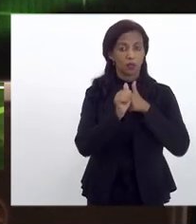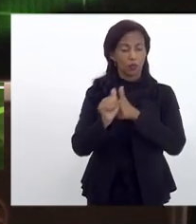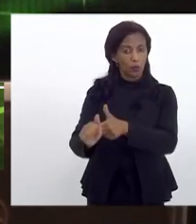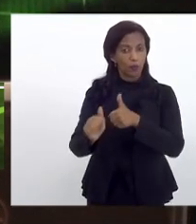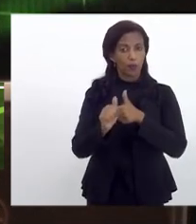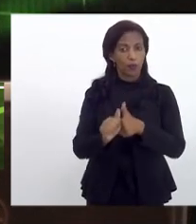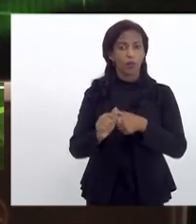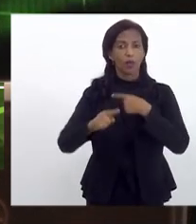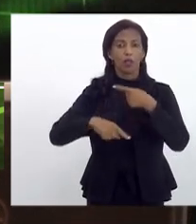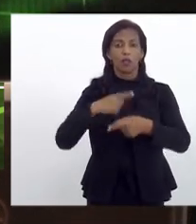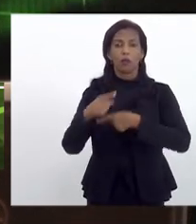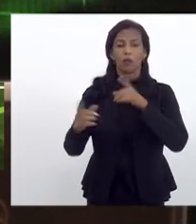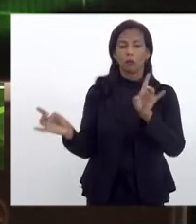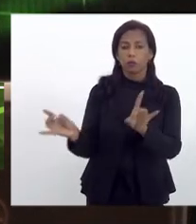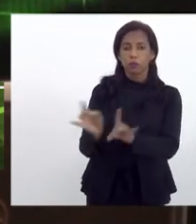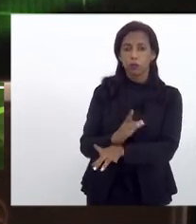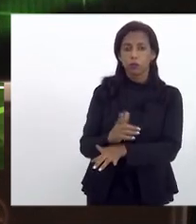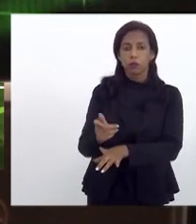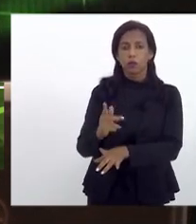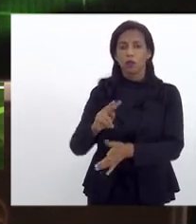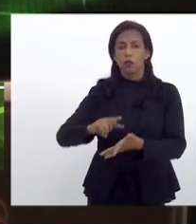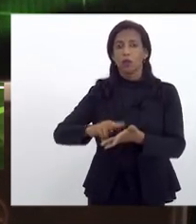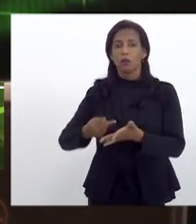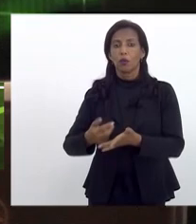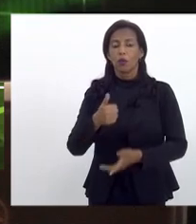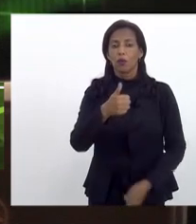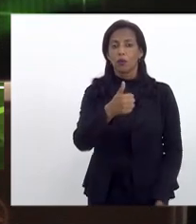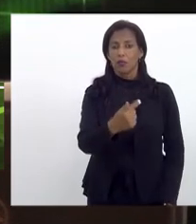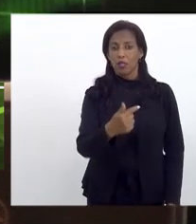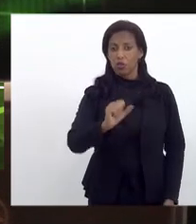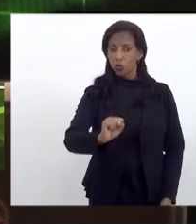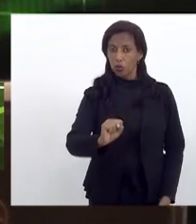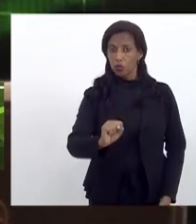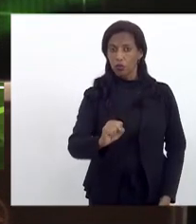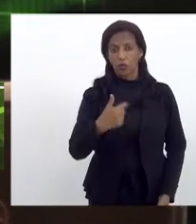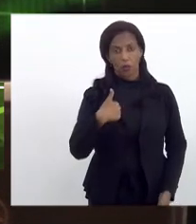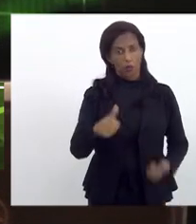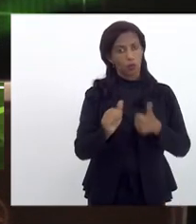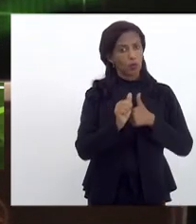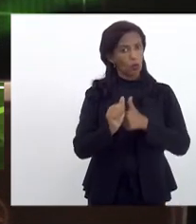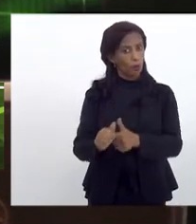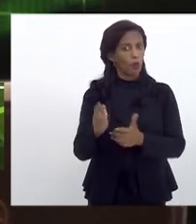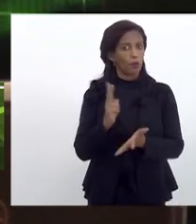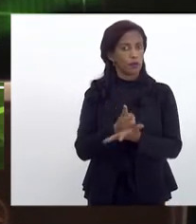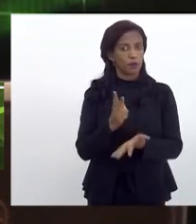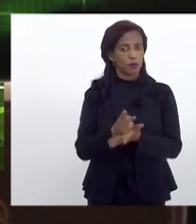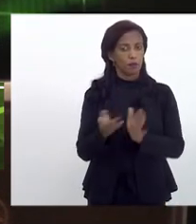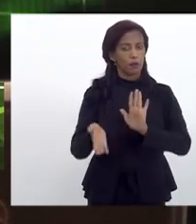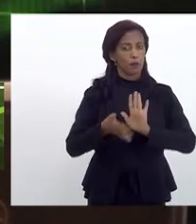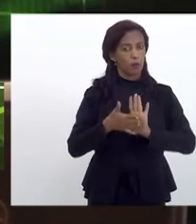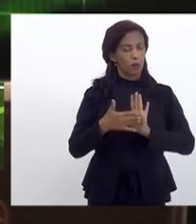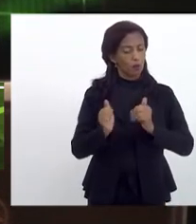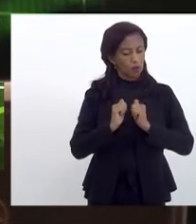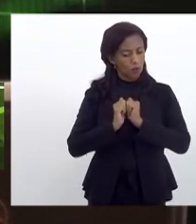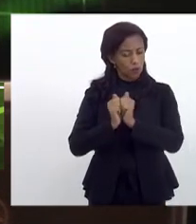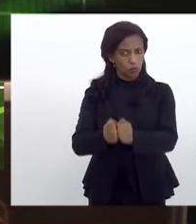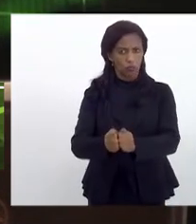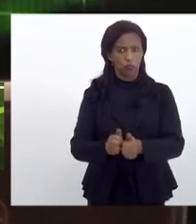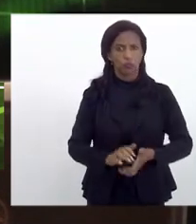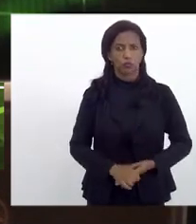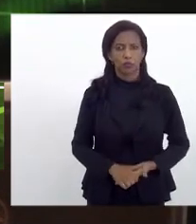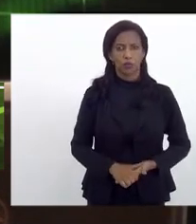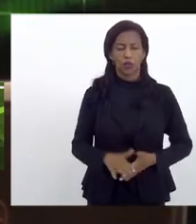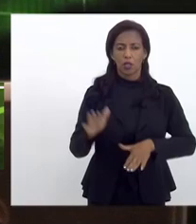Depois da sanção Que virou 178 Então eu tenho acompanhado Desde sempre Meu mandato Tenho acompanhado Independente